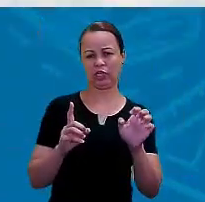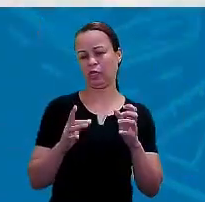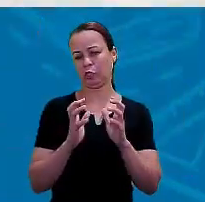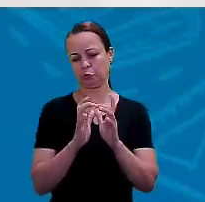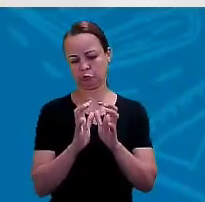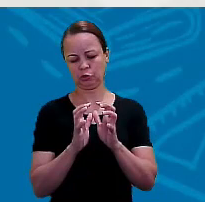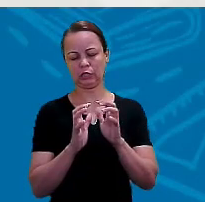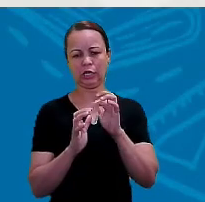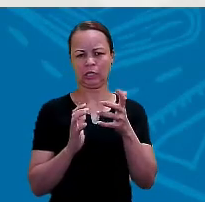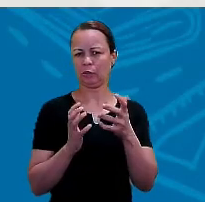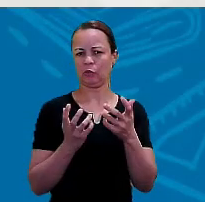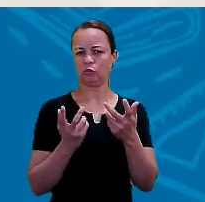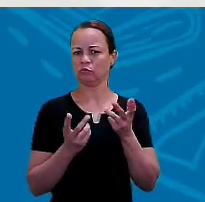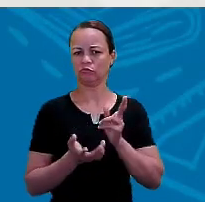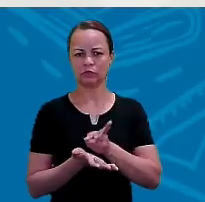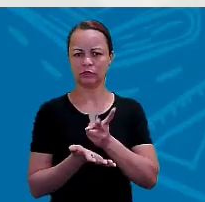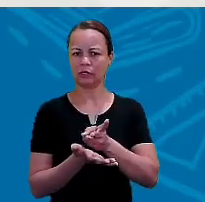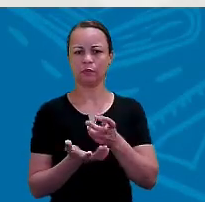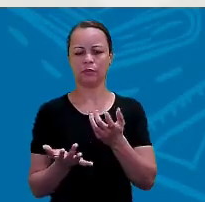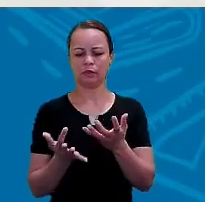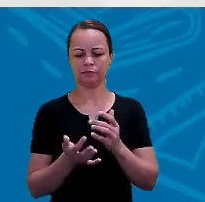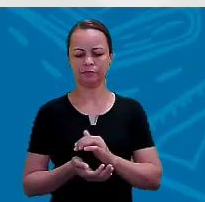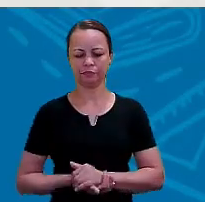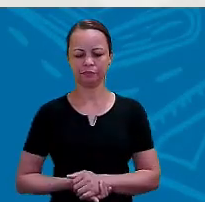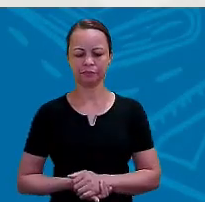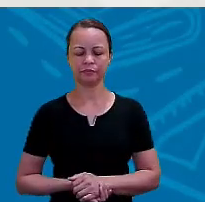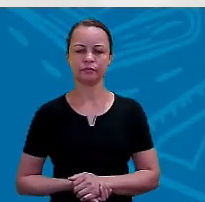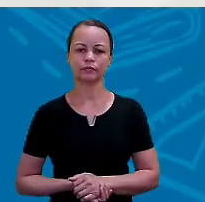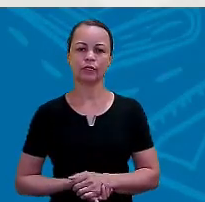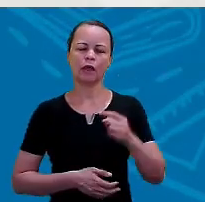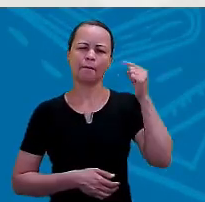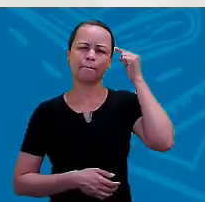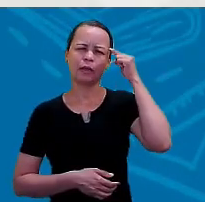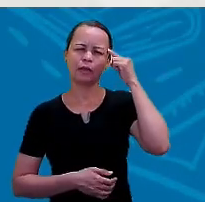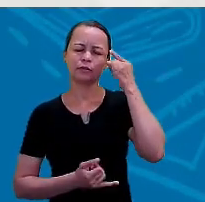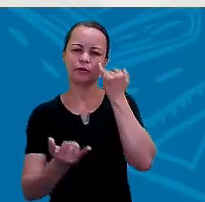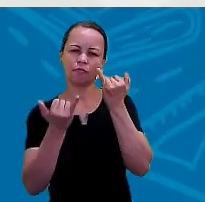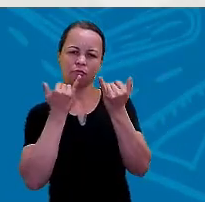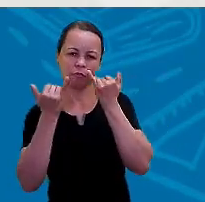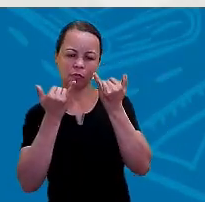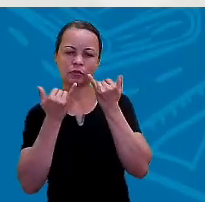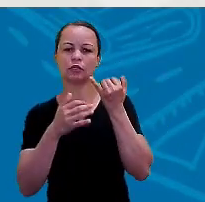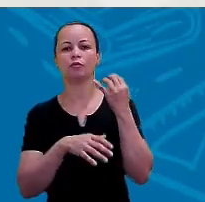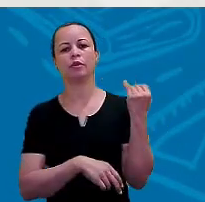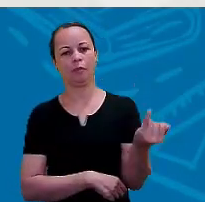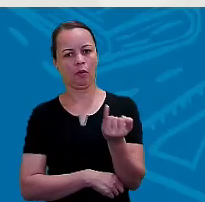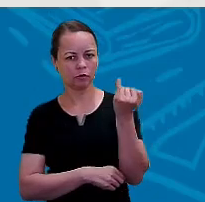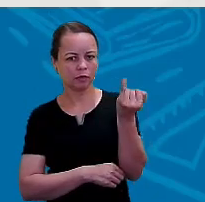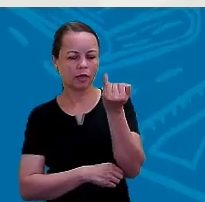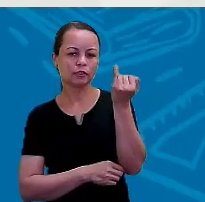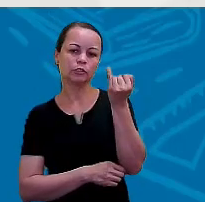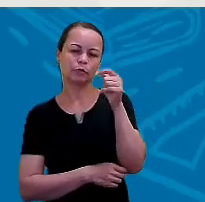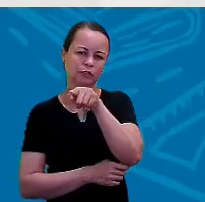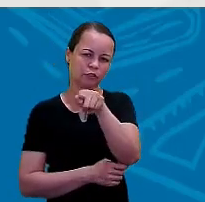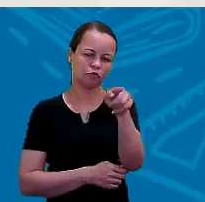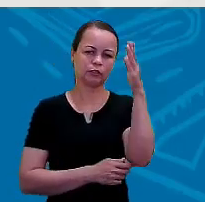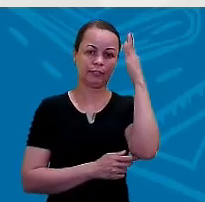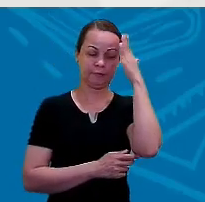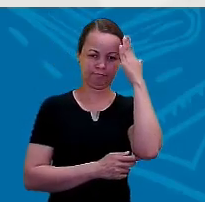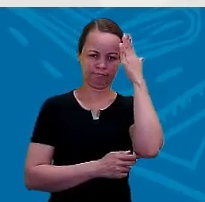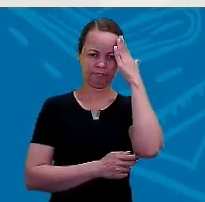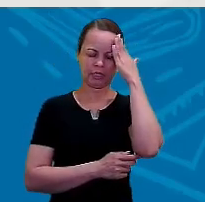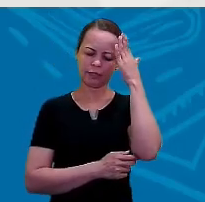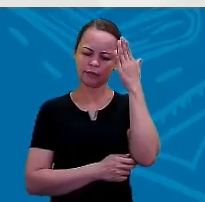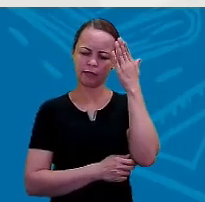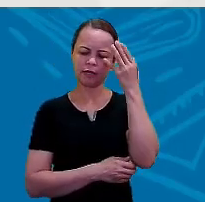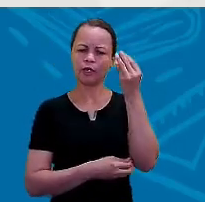teu cérebro. Pense nessa informação como algo relevante para que você possa se compreender, você possa